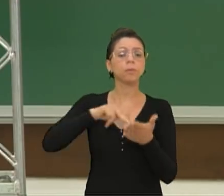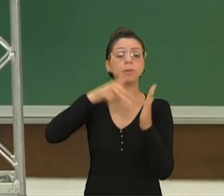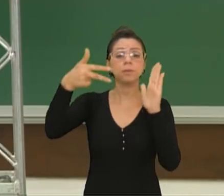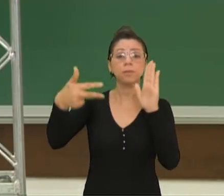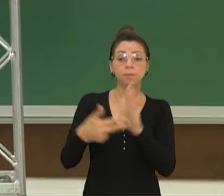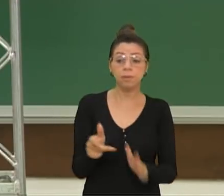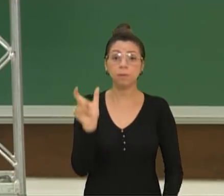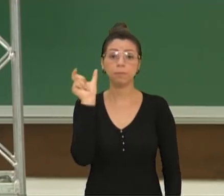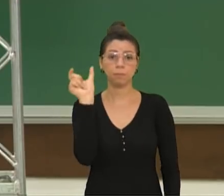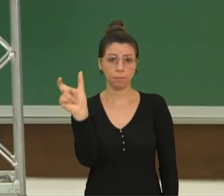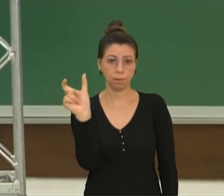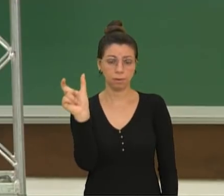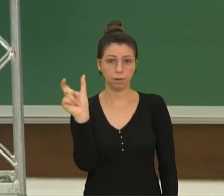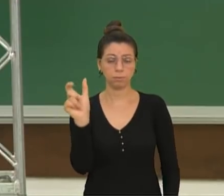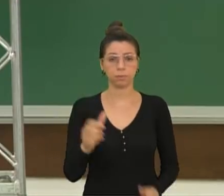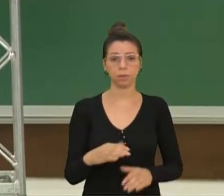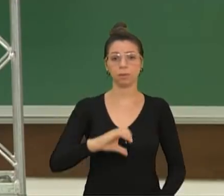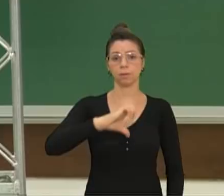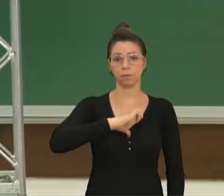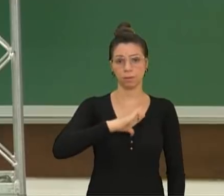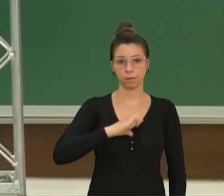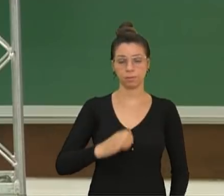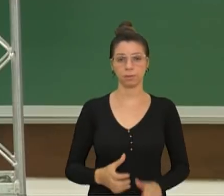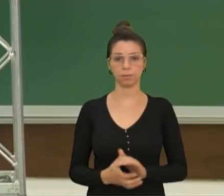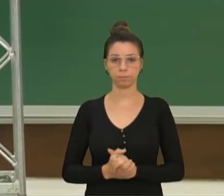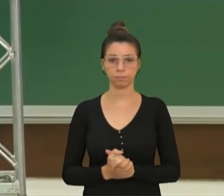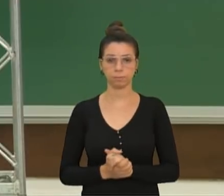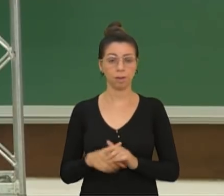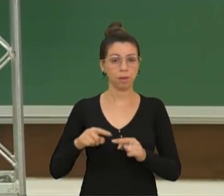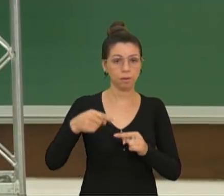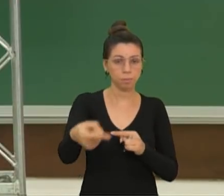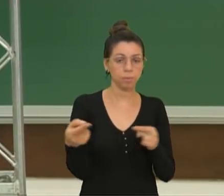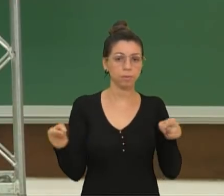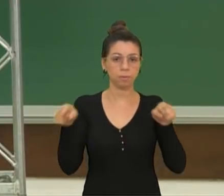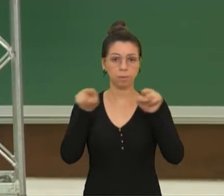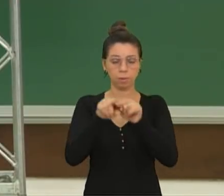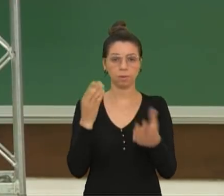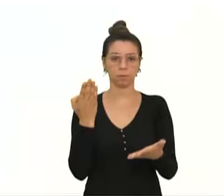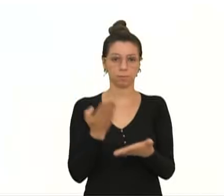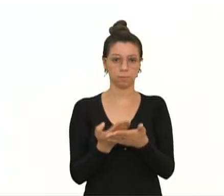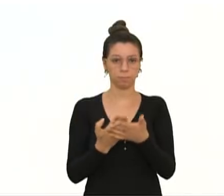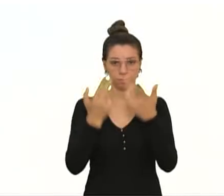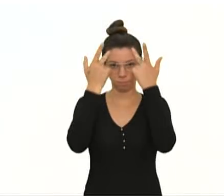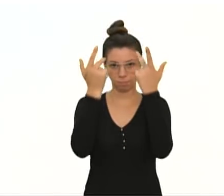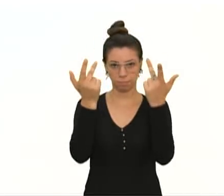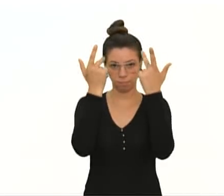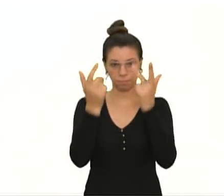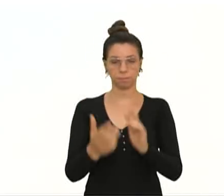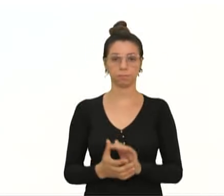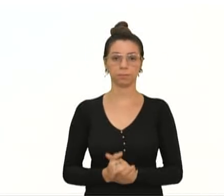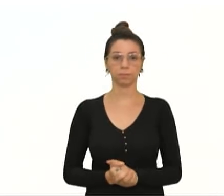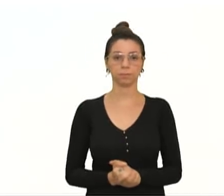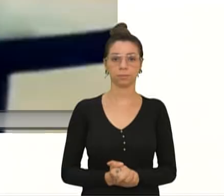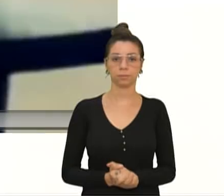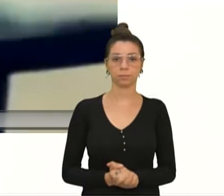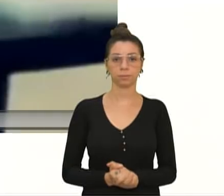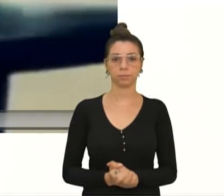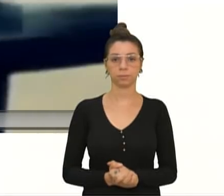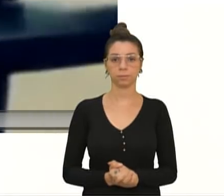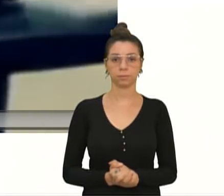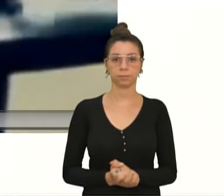seria de fato esta ética do Ubuntu. Em seguida voltamos com a aula normalmente.